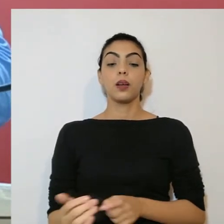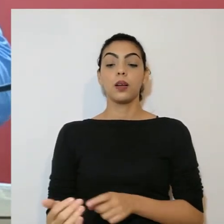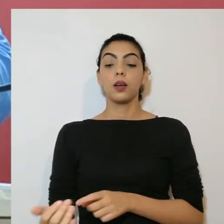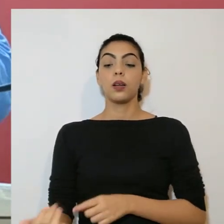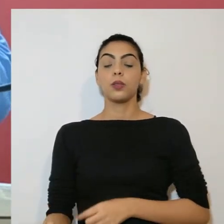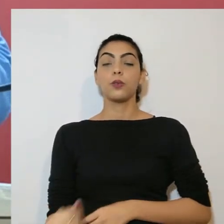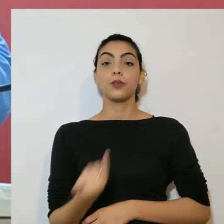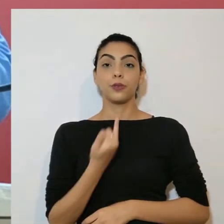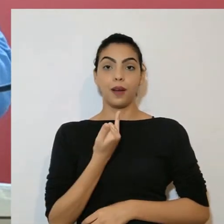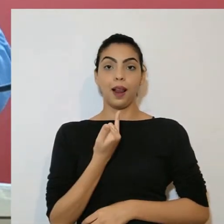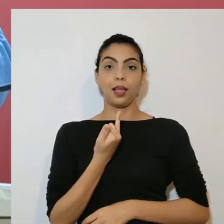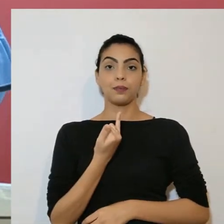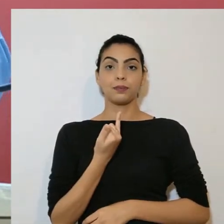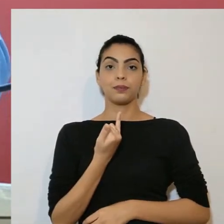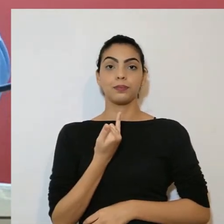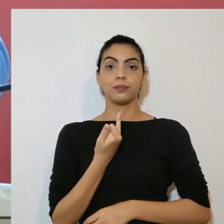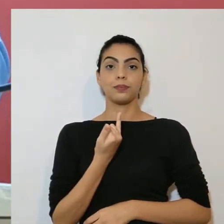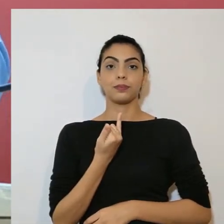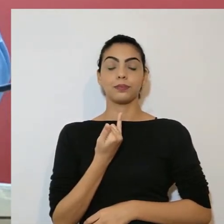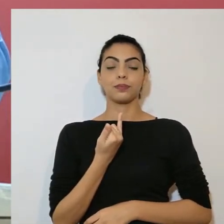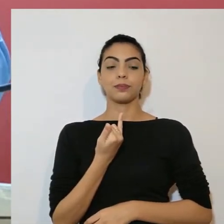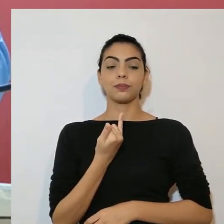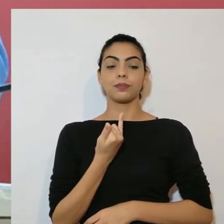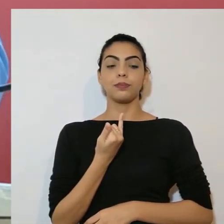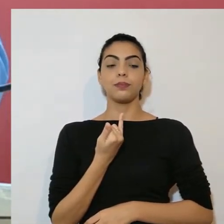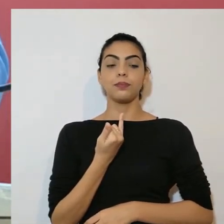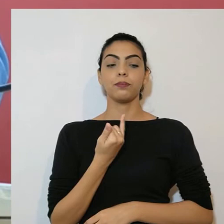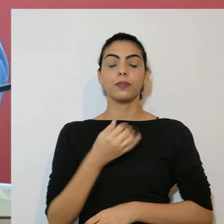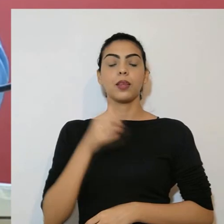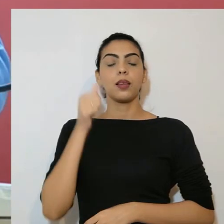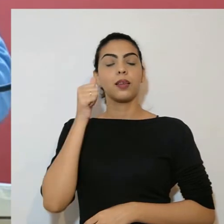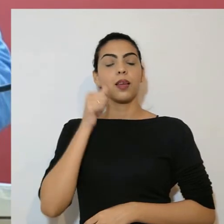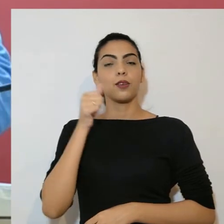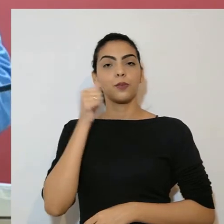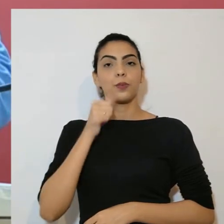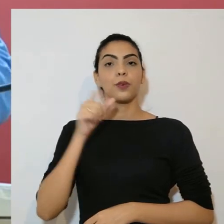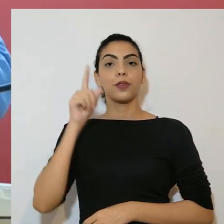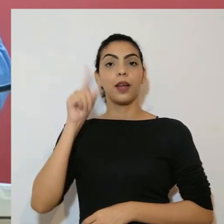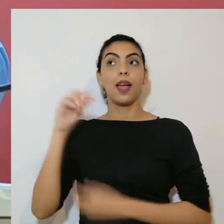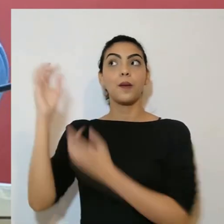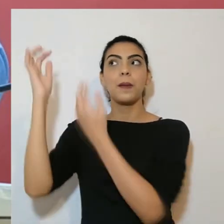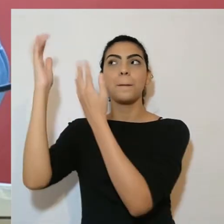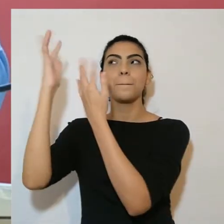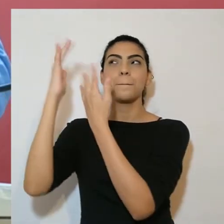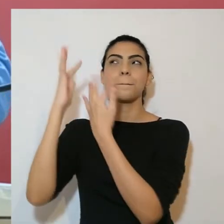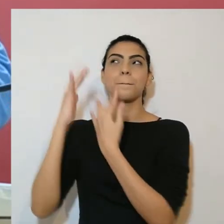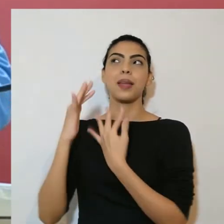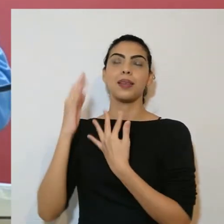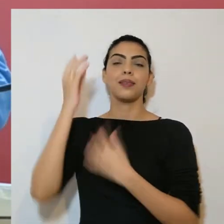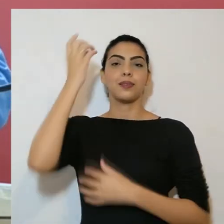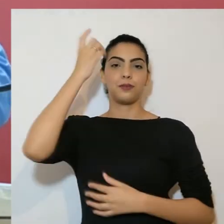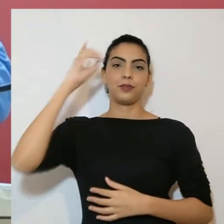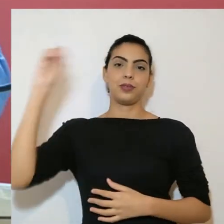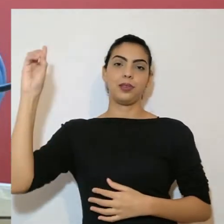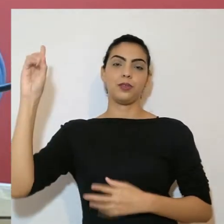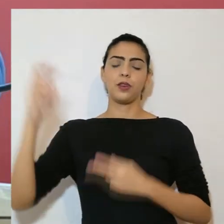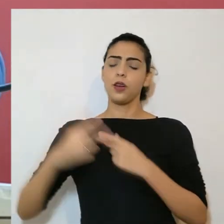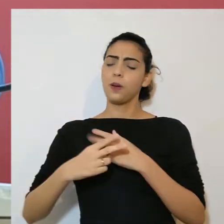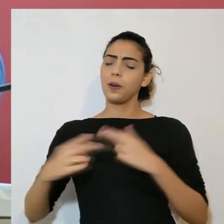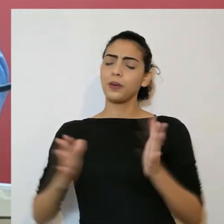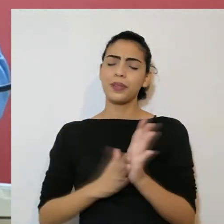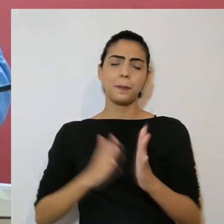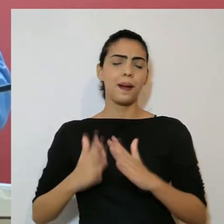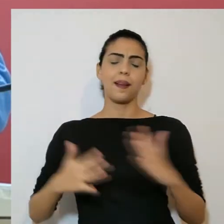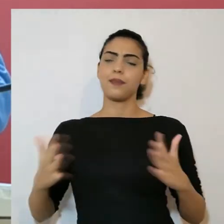ele vai nos apresentar a nossa esposa como uma bênção de Deus, como